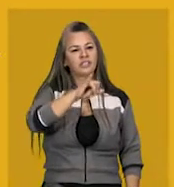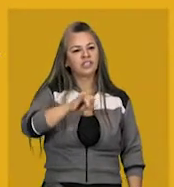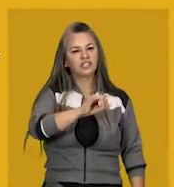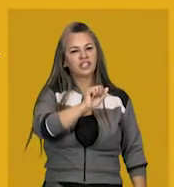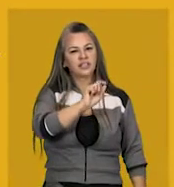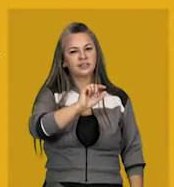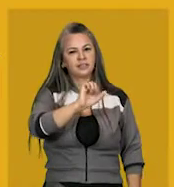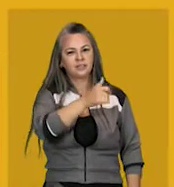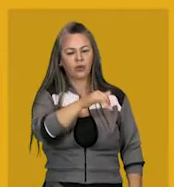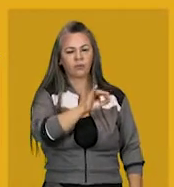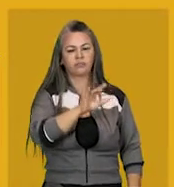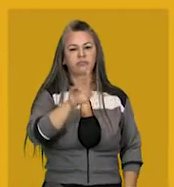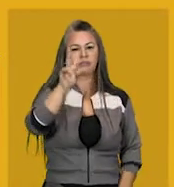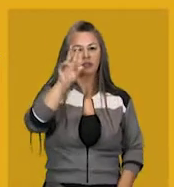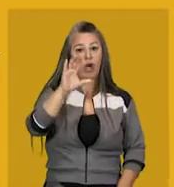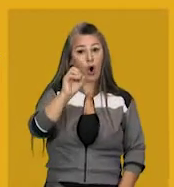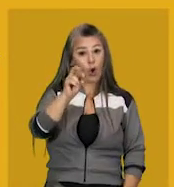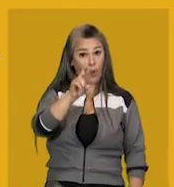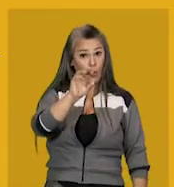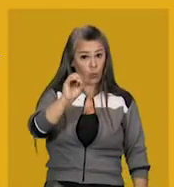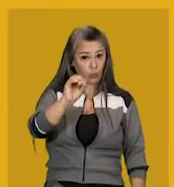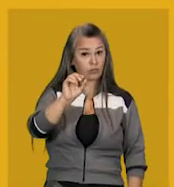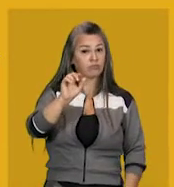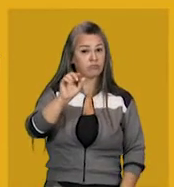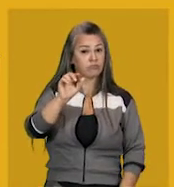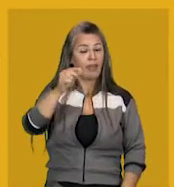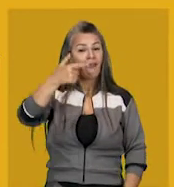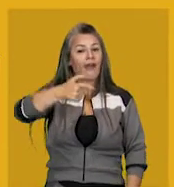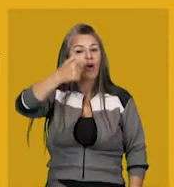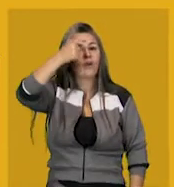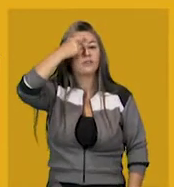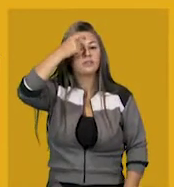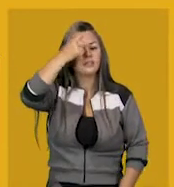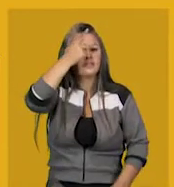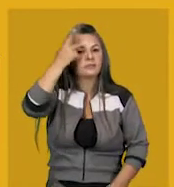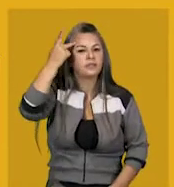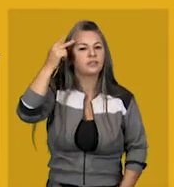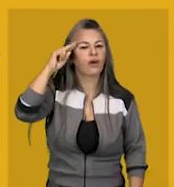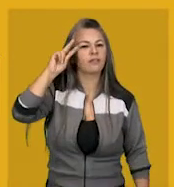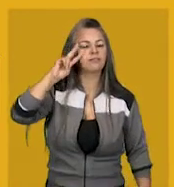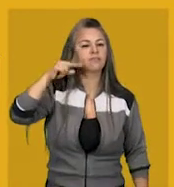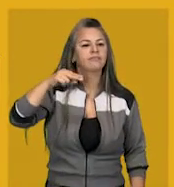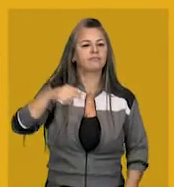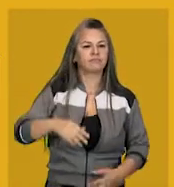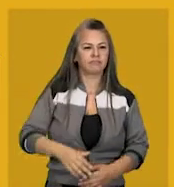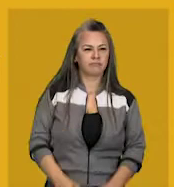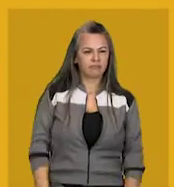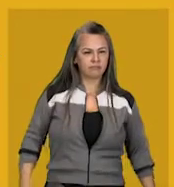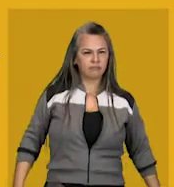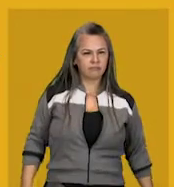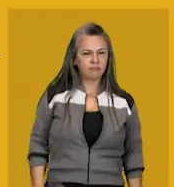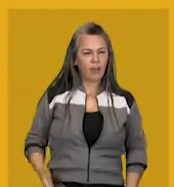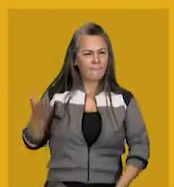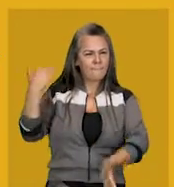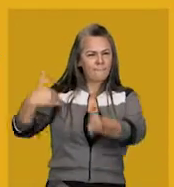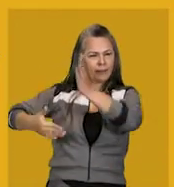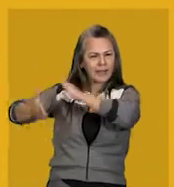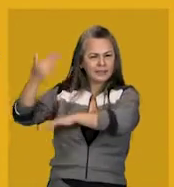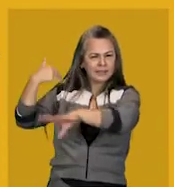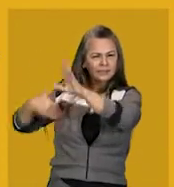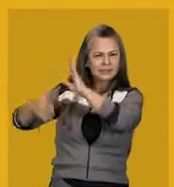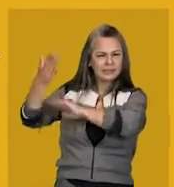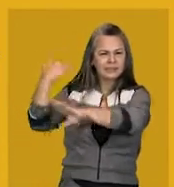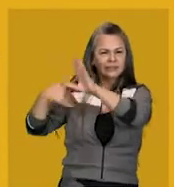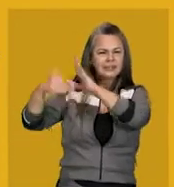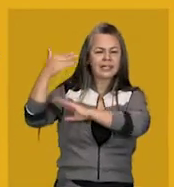lá? O coro é a voz popular, é a consciência social. Idos, quer dizer, passados são os tempos de